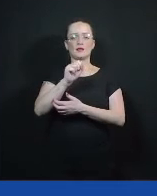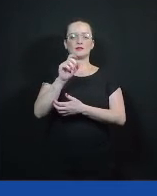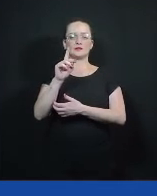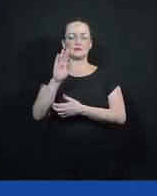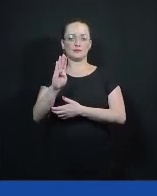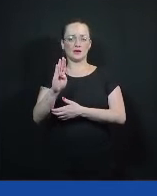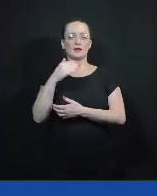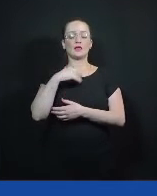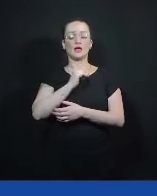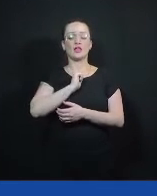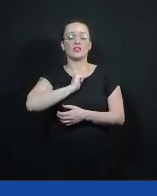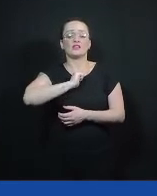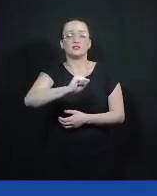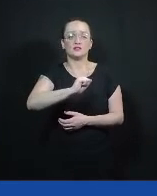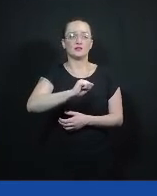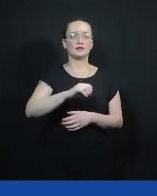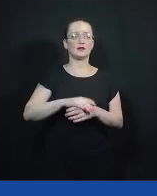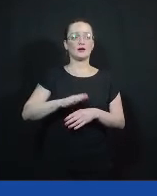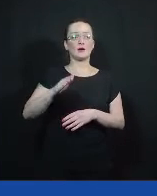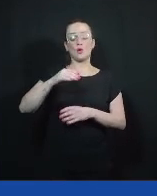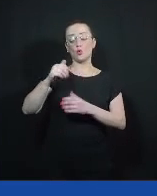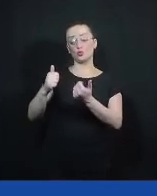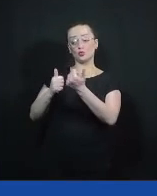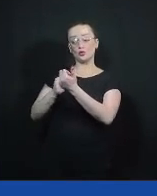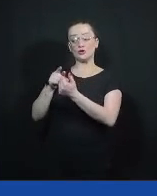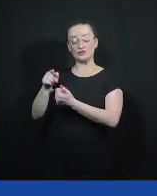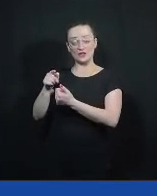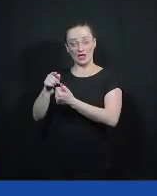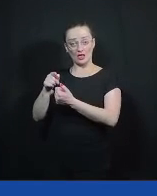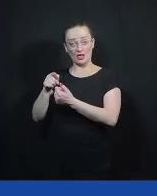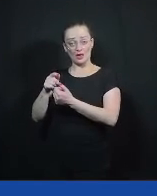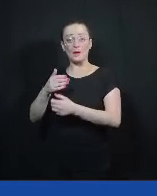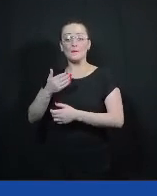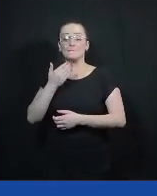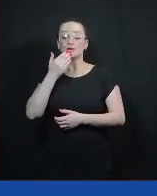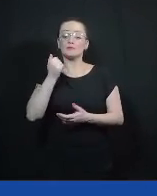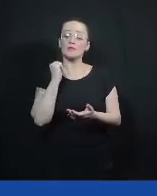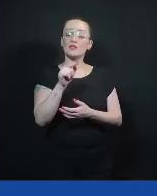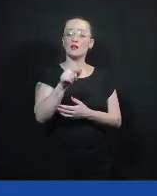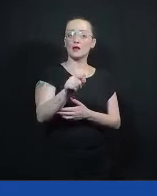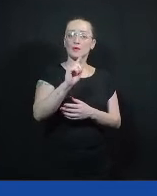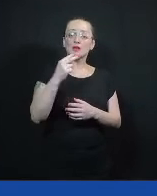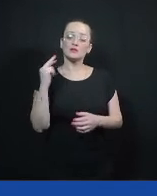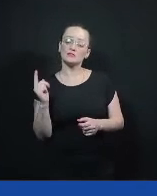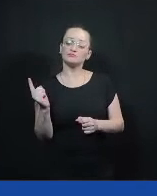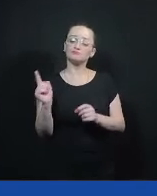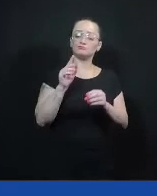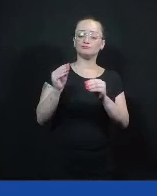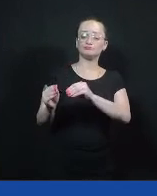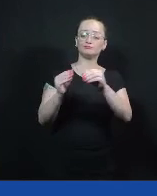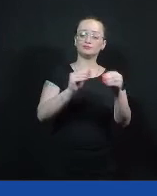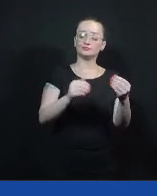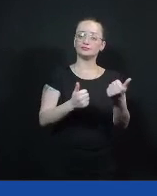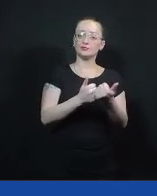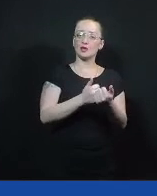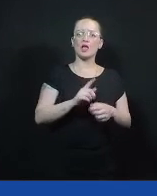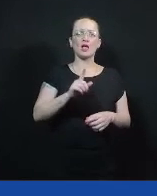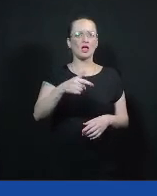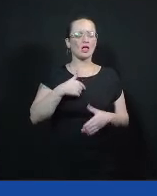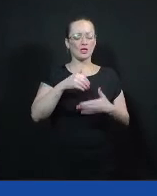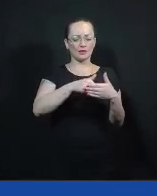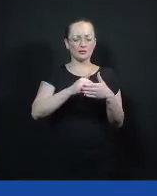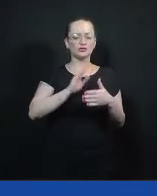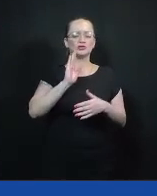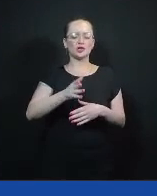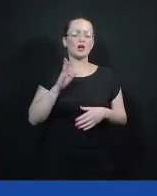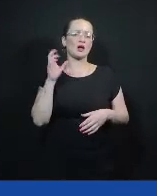Cunha, que foi assassinada a mando do seu suplente, justamente porque ele queria ocupar a vaga dela. Ela foi assassinada logo depois das